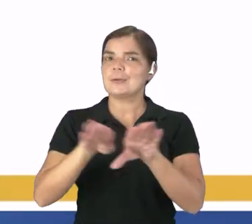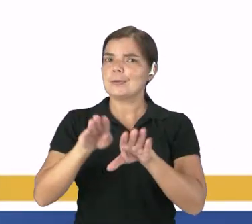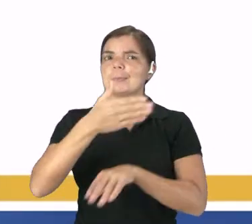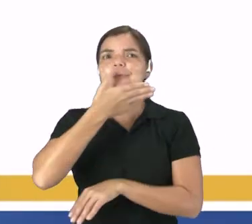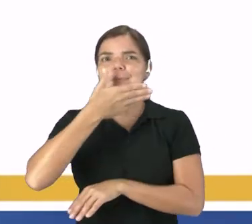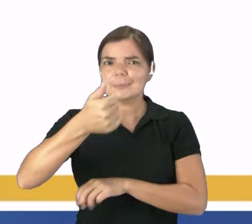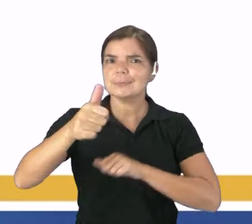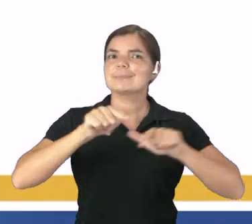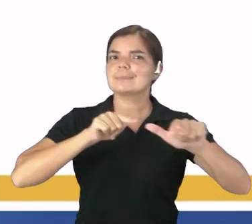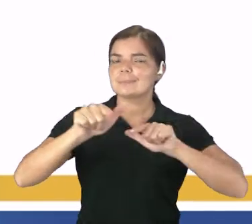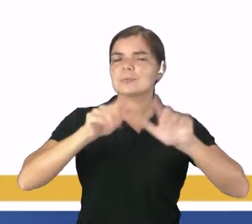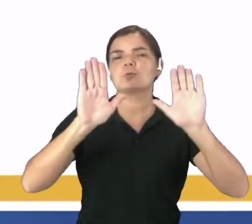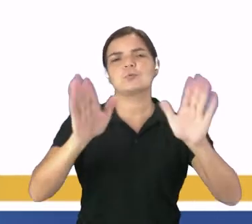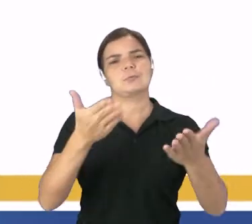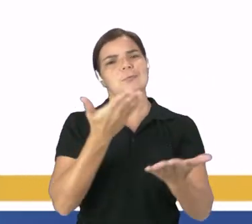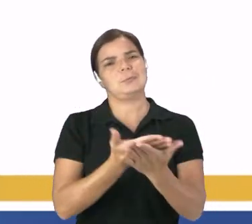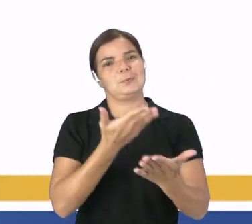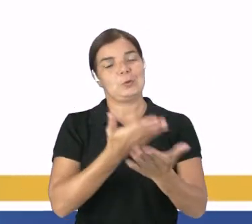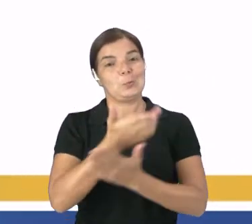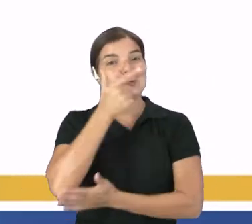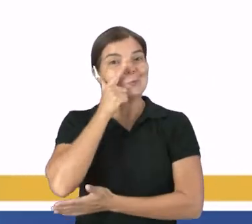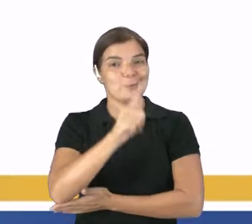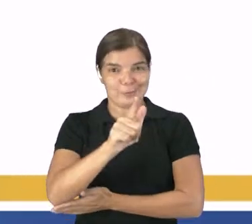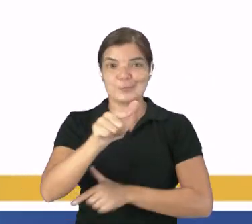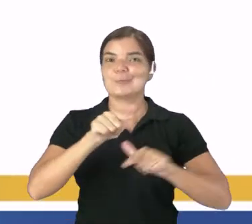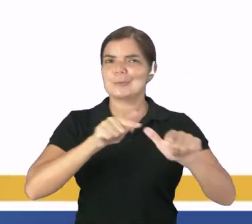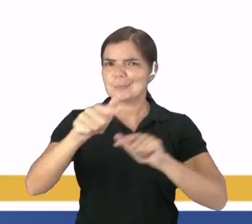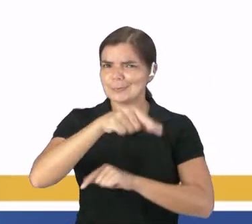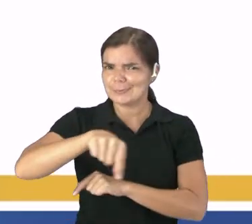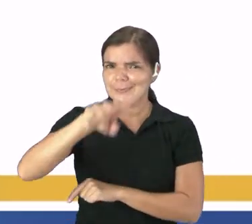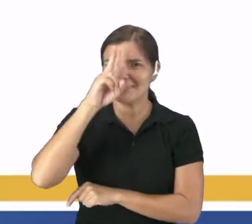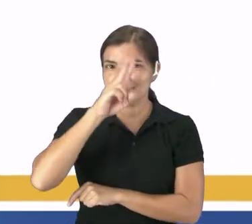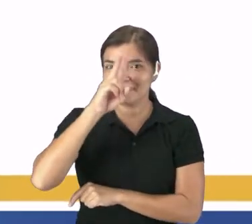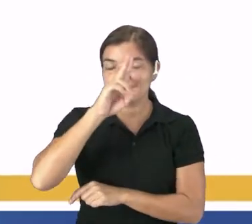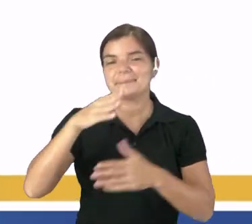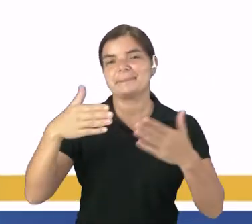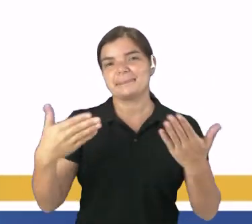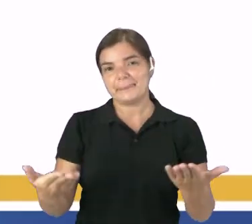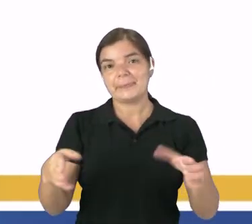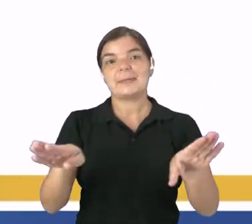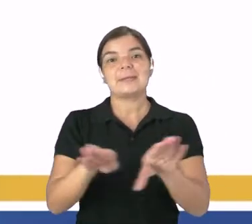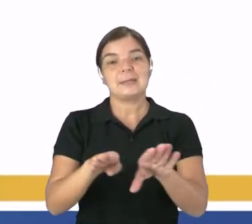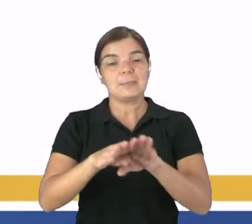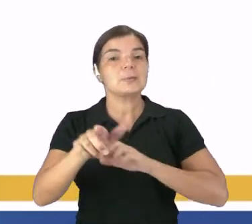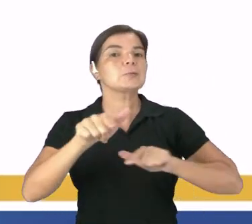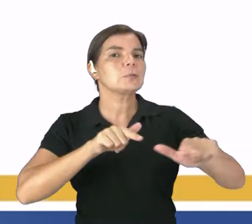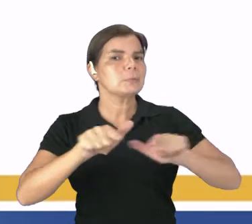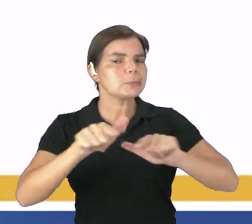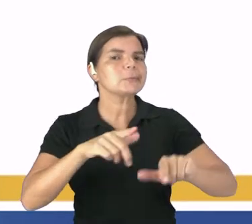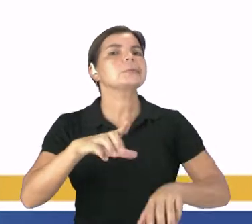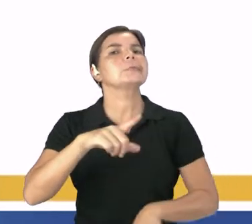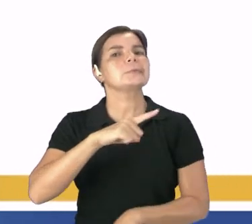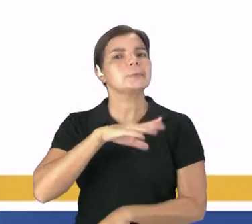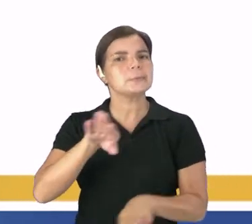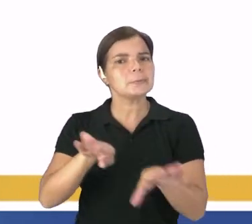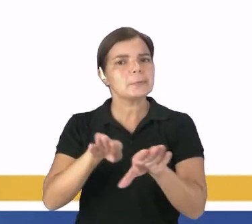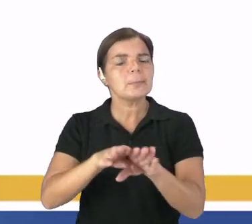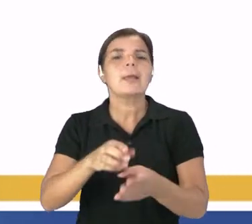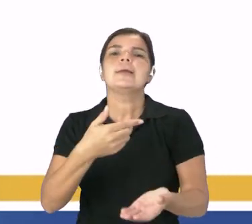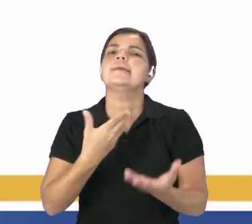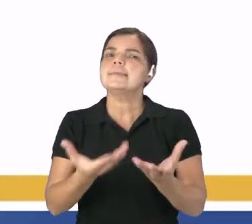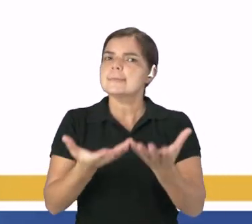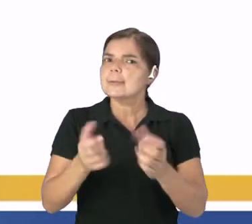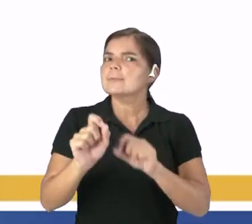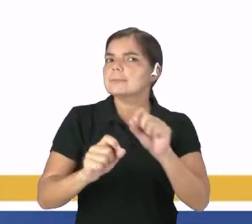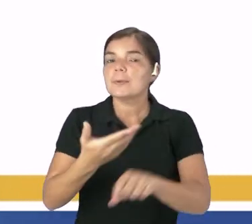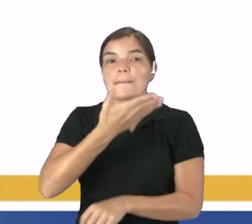melhores condições de trabalho. A gente já estudou muito sobre as conquistas trabalhistas, vocês lembram? Pois é, os trabalhadores, eles continuam buscando melhores condições